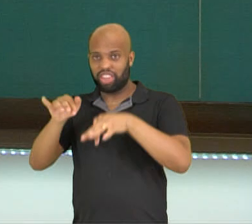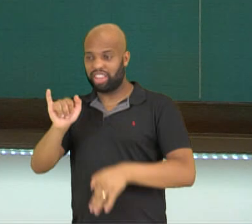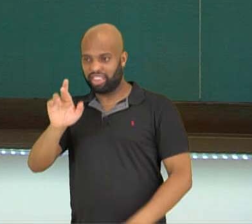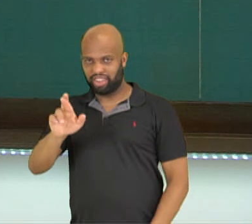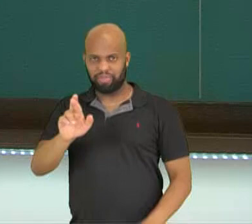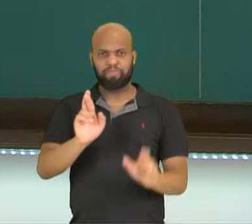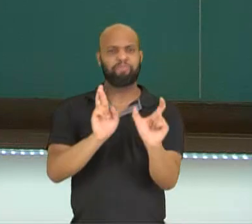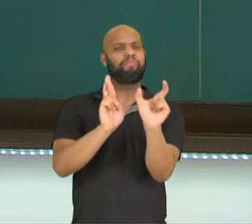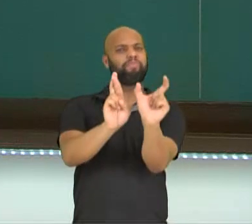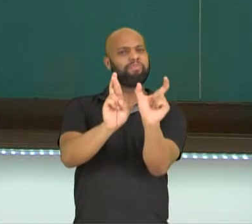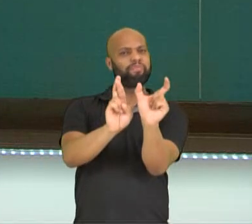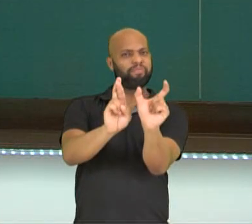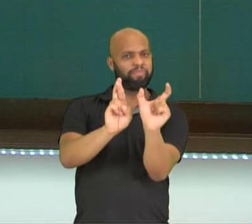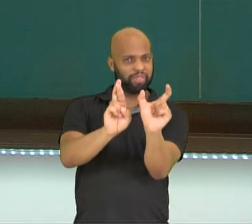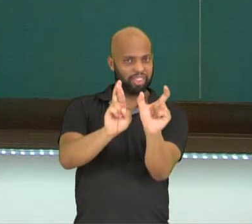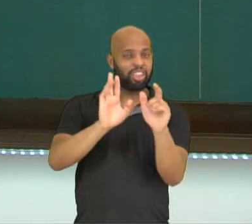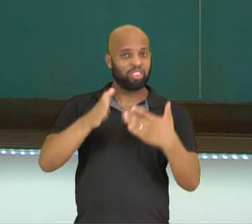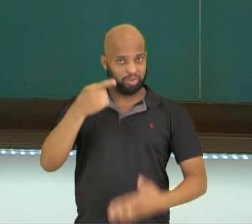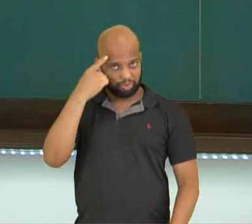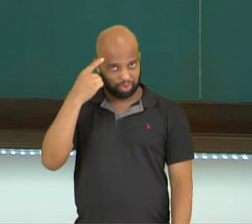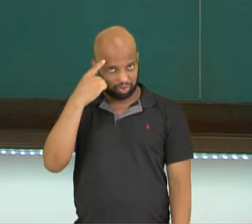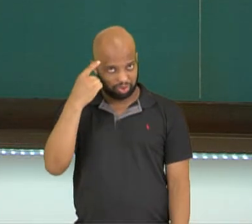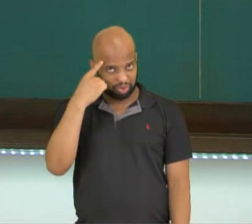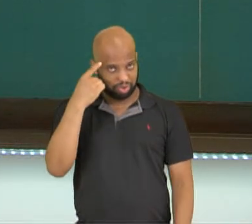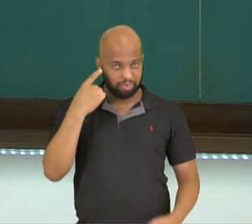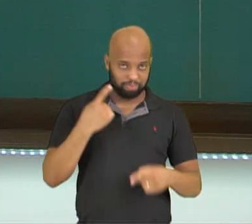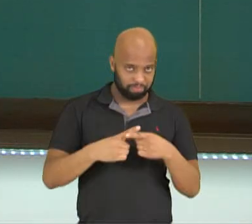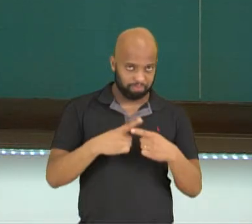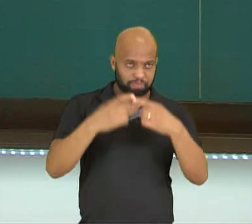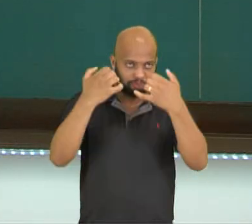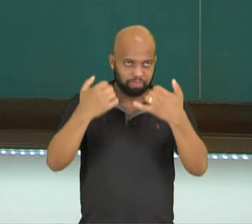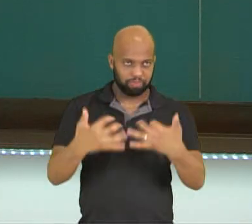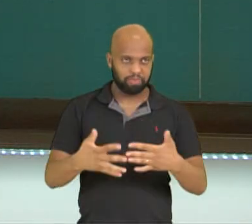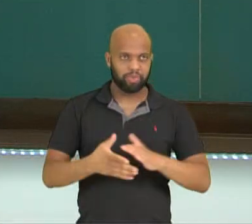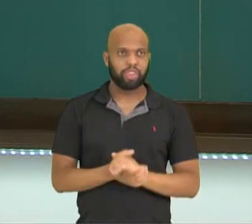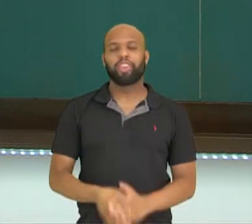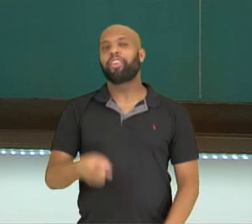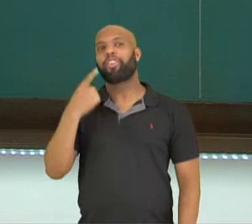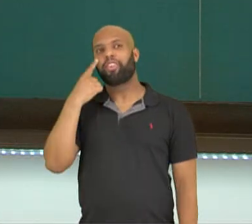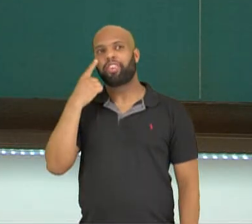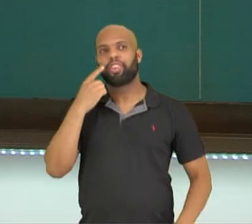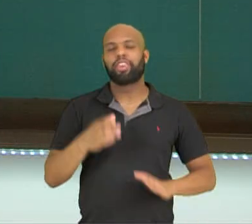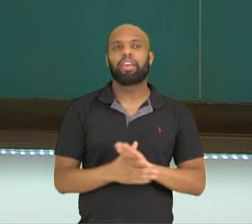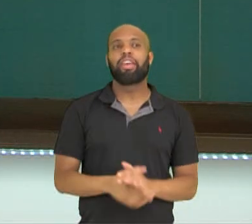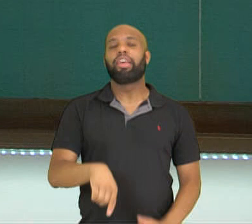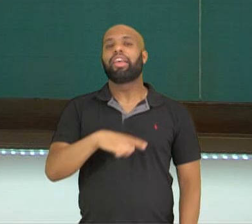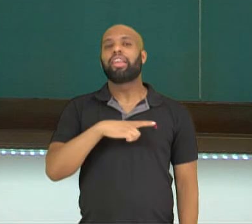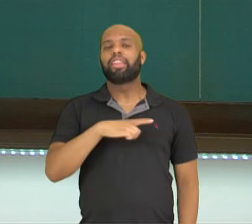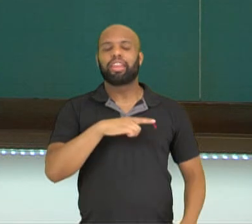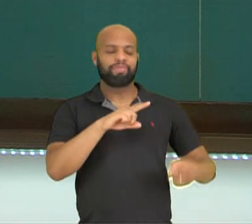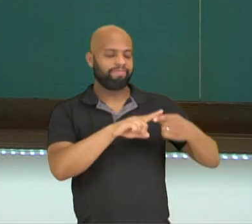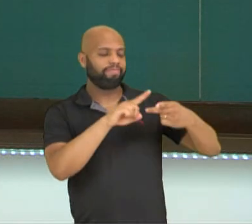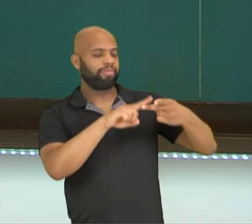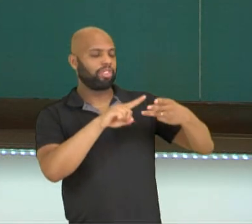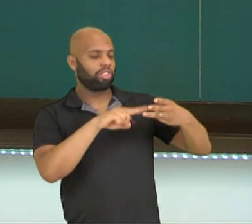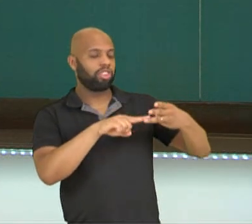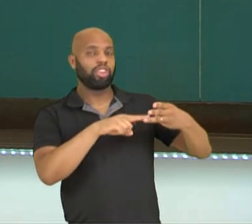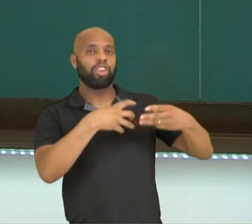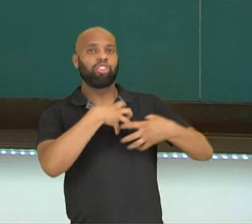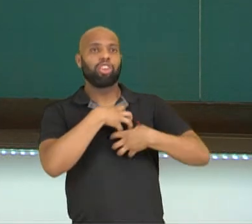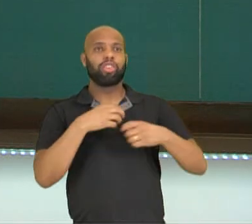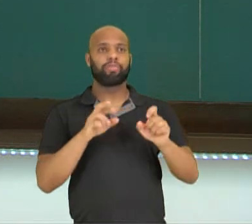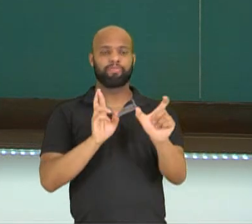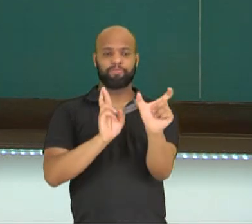isso? Vamos ver? Vou explicar para vocês por quê. Olhe bem, ó. Existem 3 formas de infinitivo. O